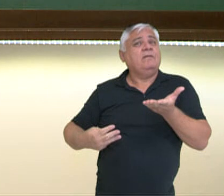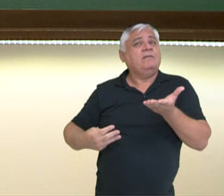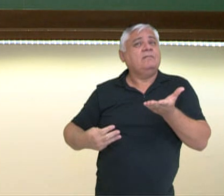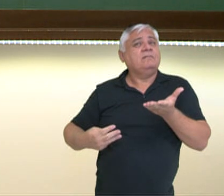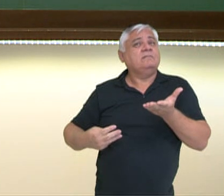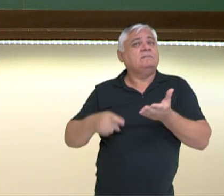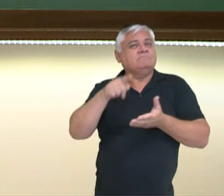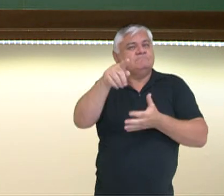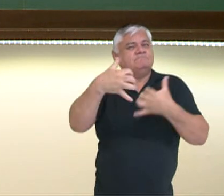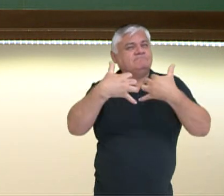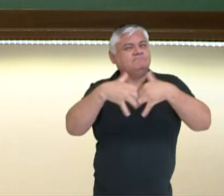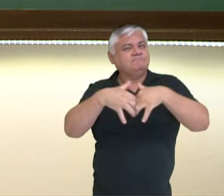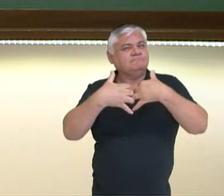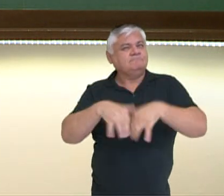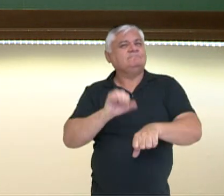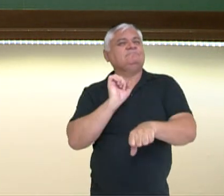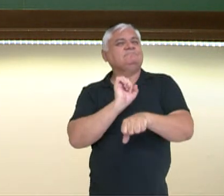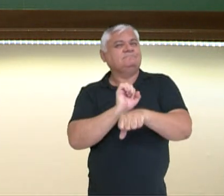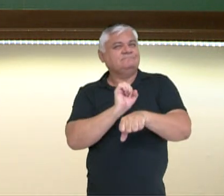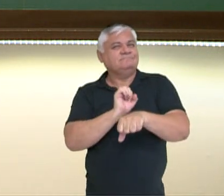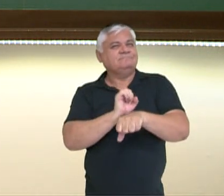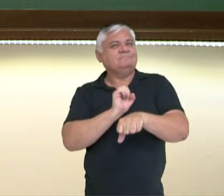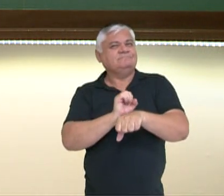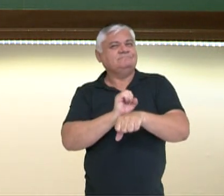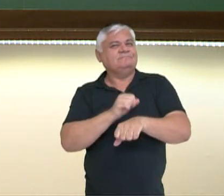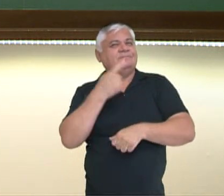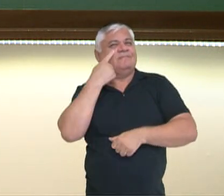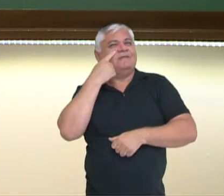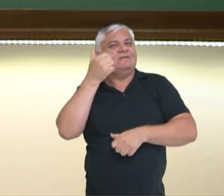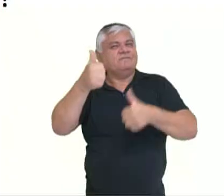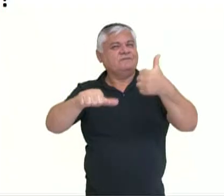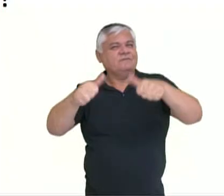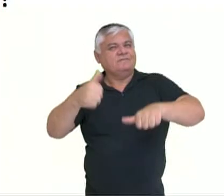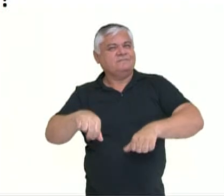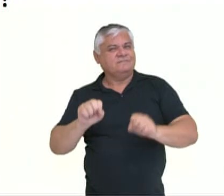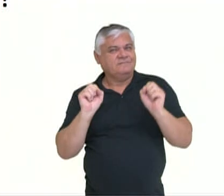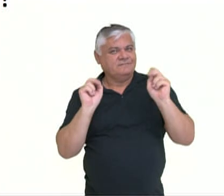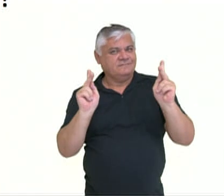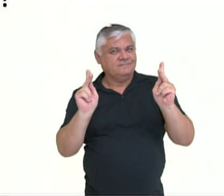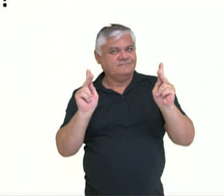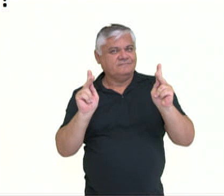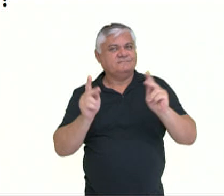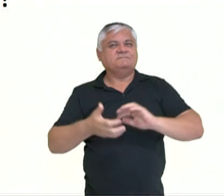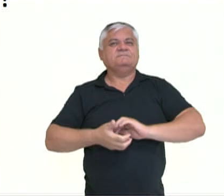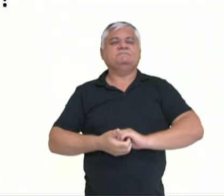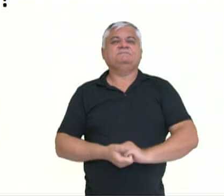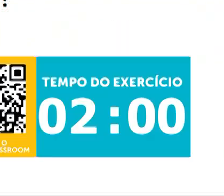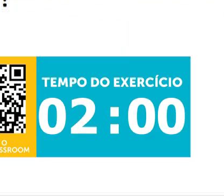Aguardo vocês daqui a pouco para conferirmos as respostas, ok?